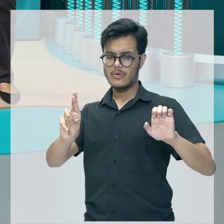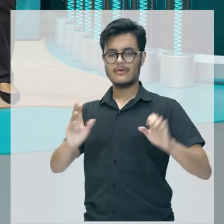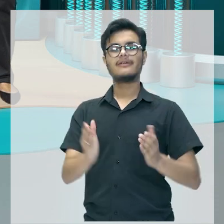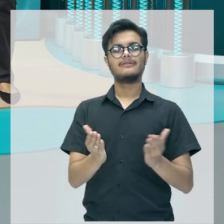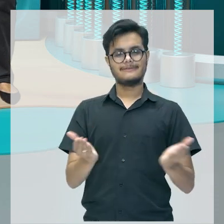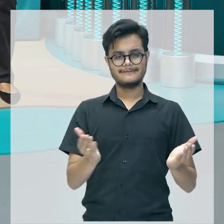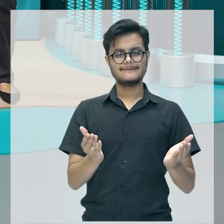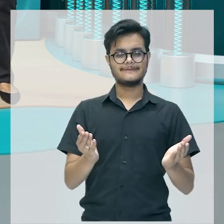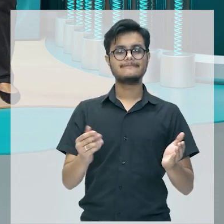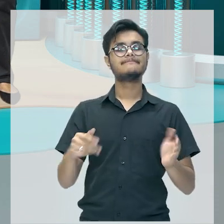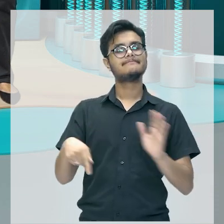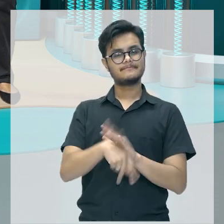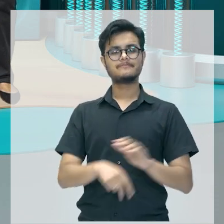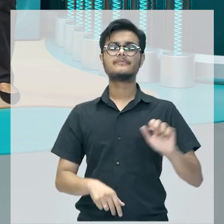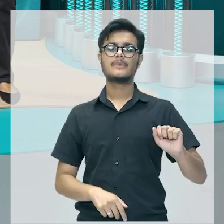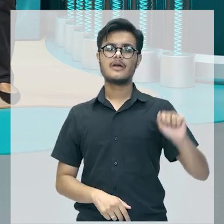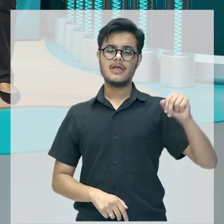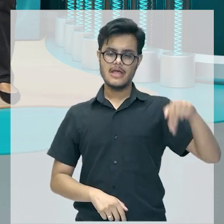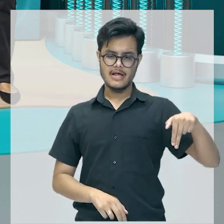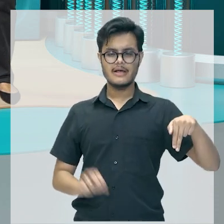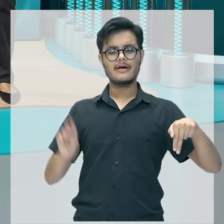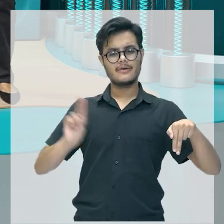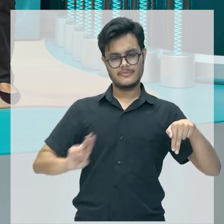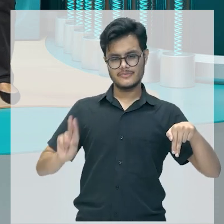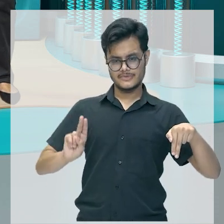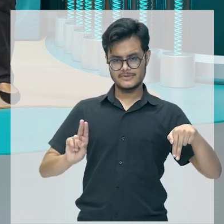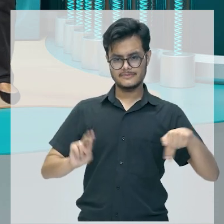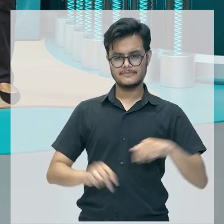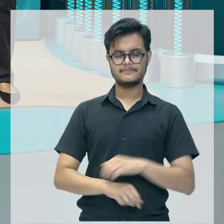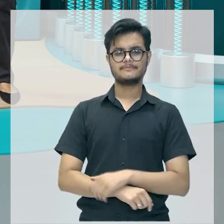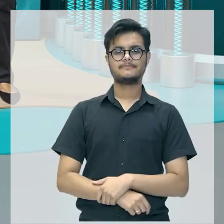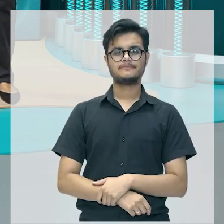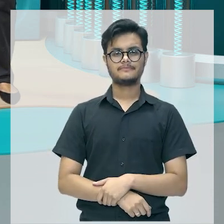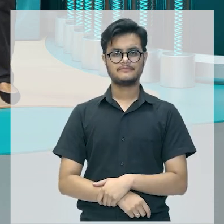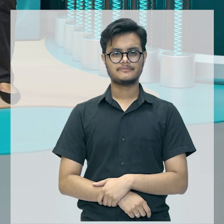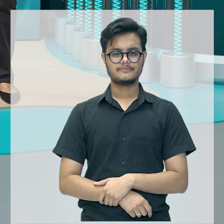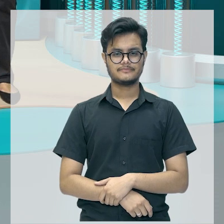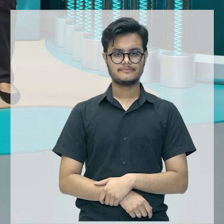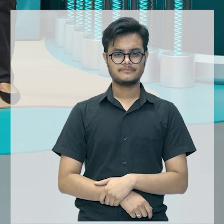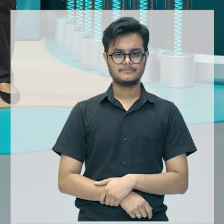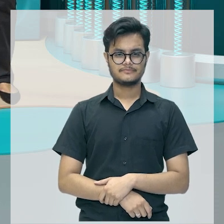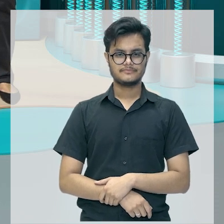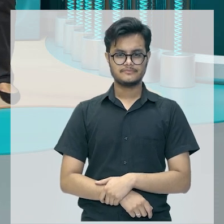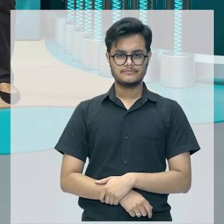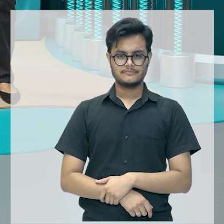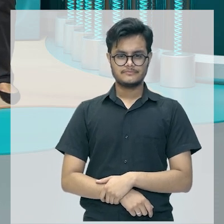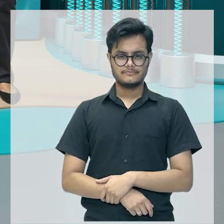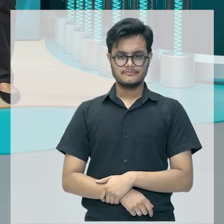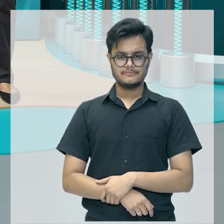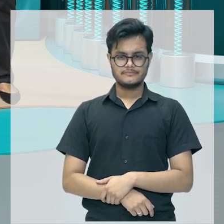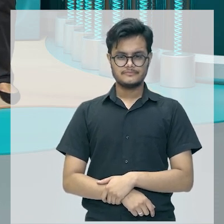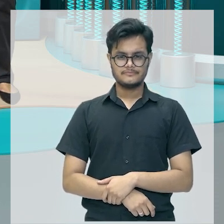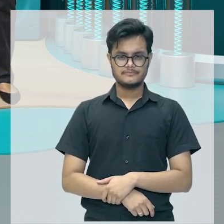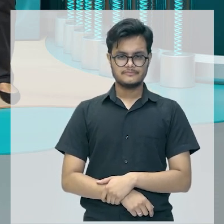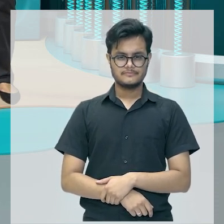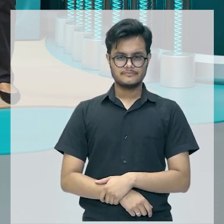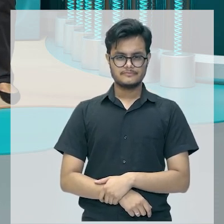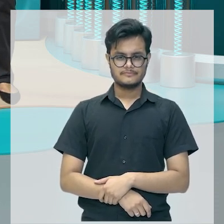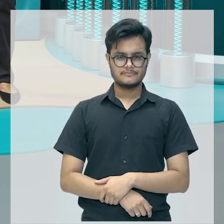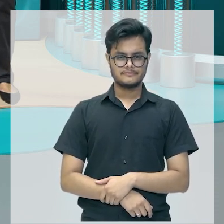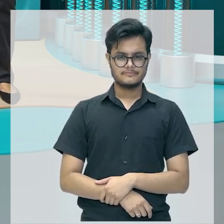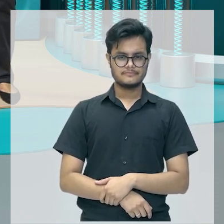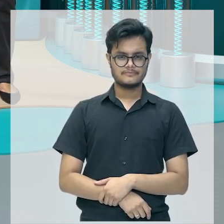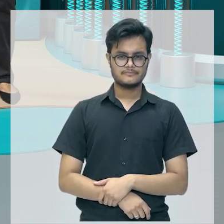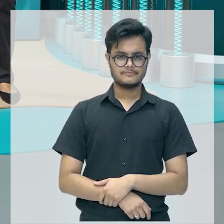Então, som de vogal, não foi a palavra actor? Então, utiliza o N, certo? Um ator. An actor,